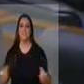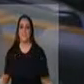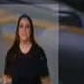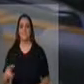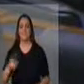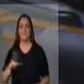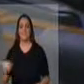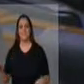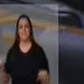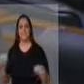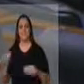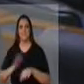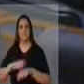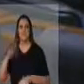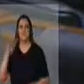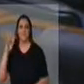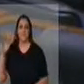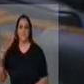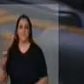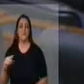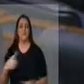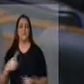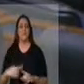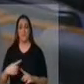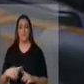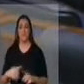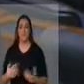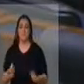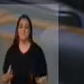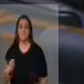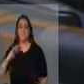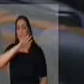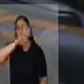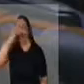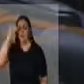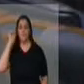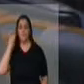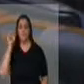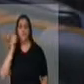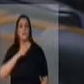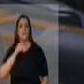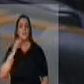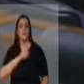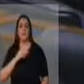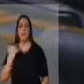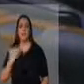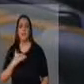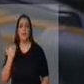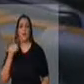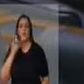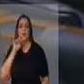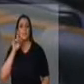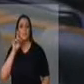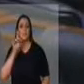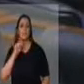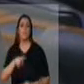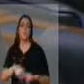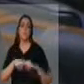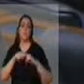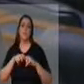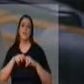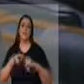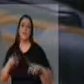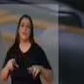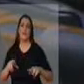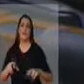mais, porque no Amazonas nós perdemos mulheres todos os dias para o câncer de colo